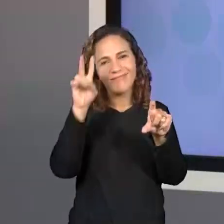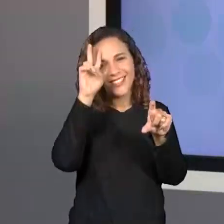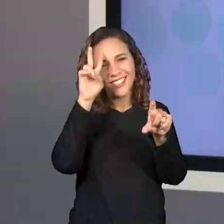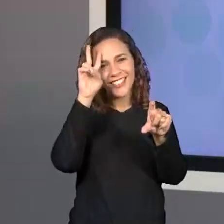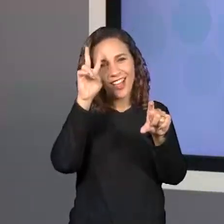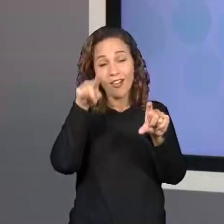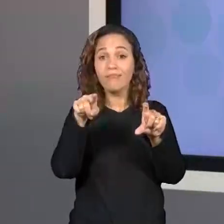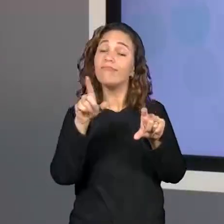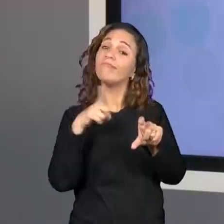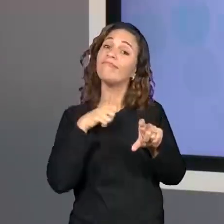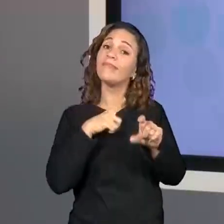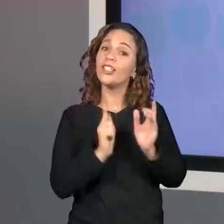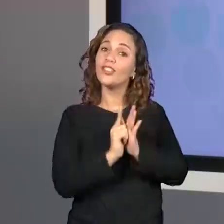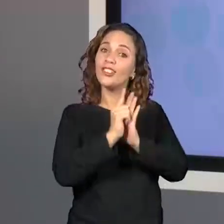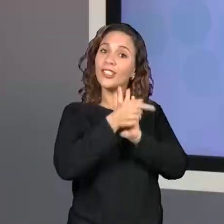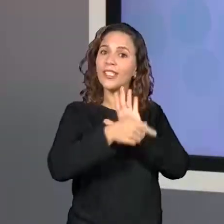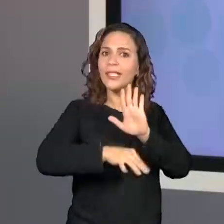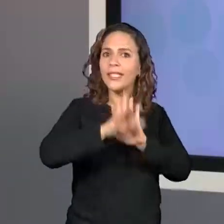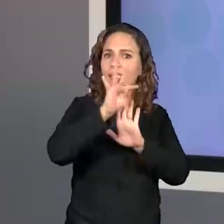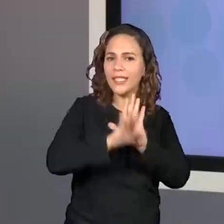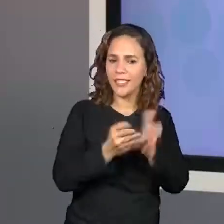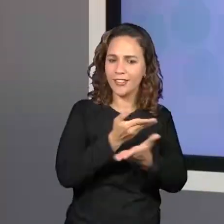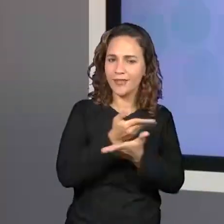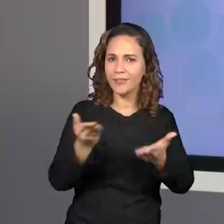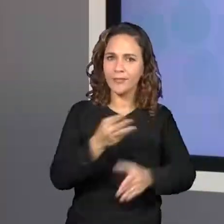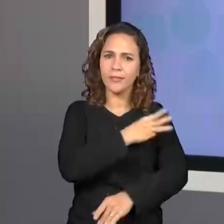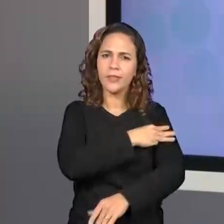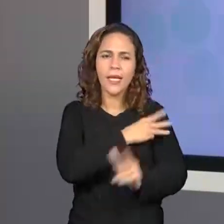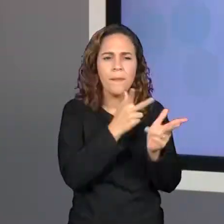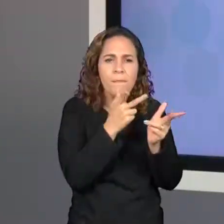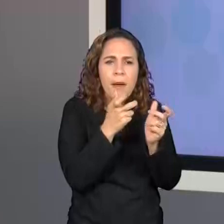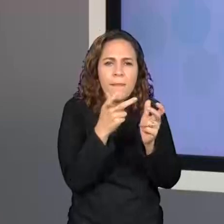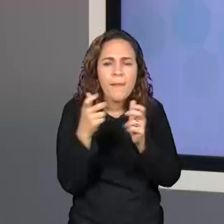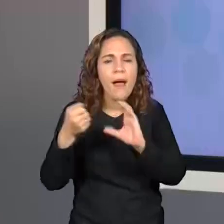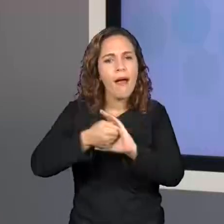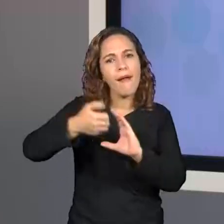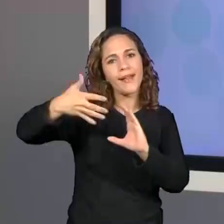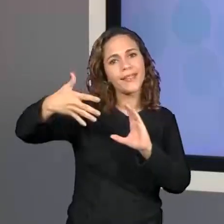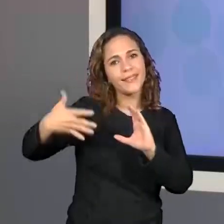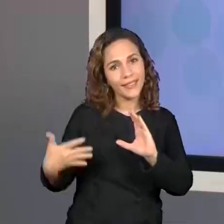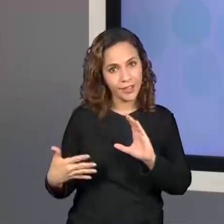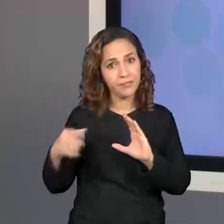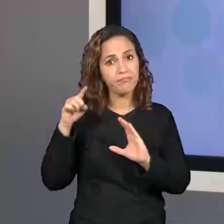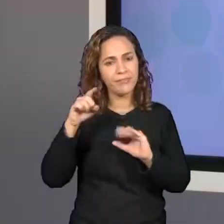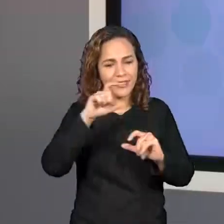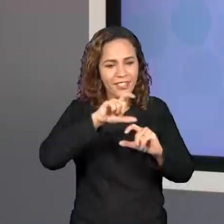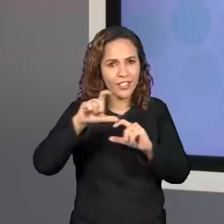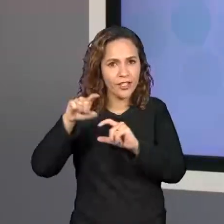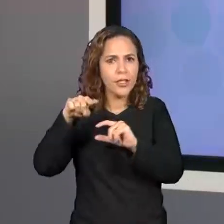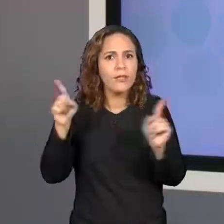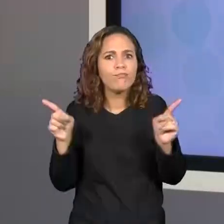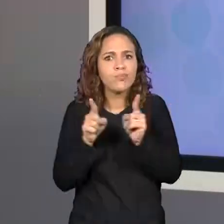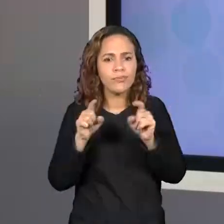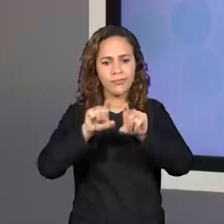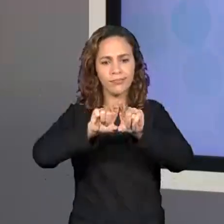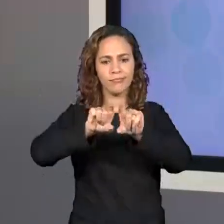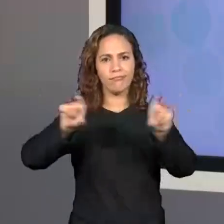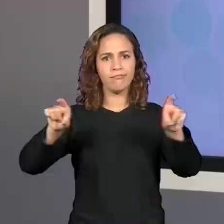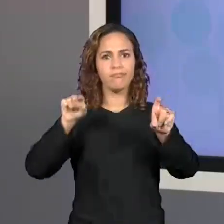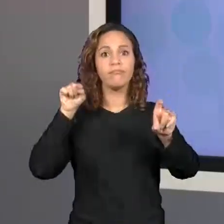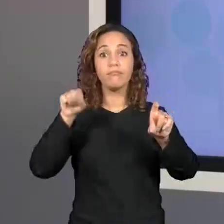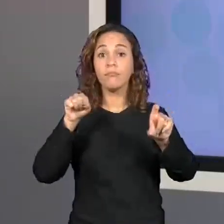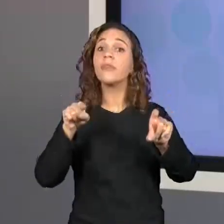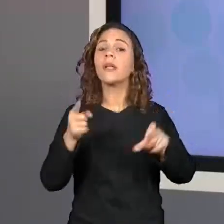para vocês aí do terceiro ano verificarem as características. E olha, esse tipo de texto traz